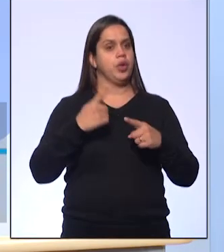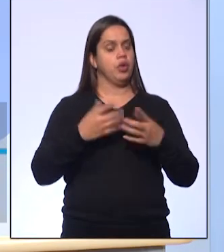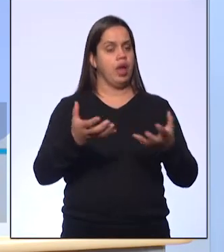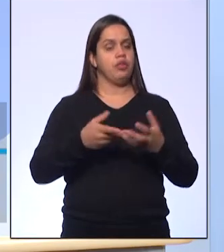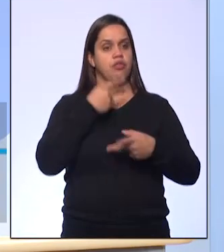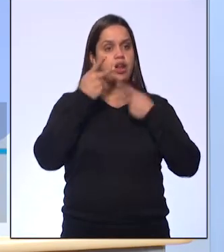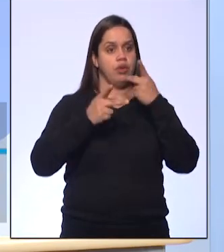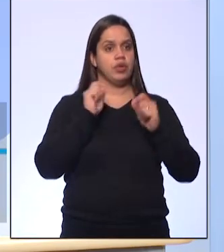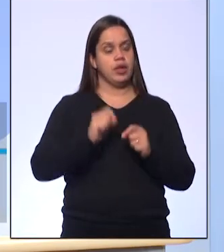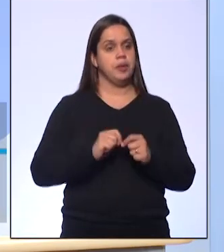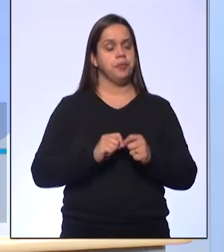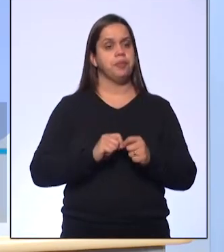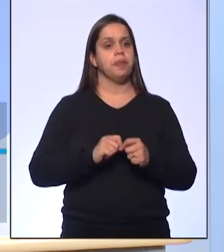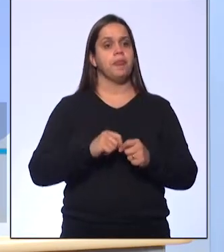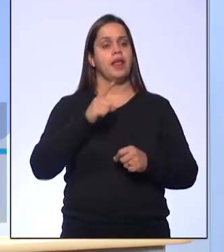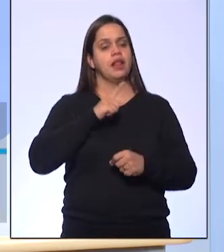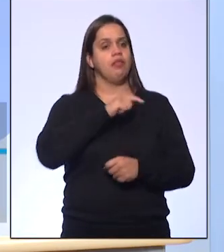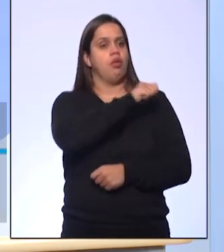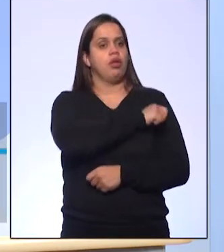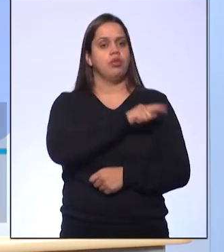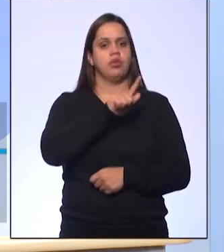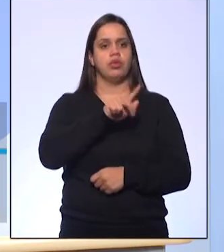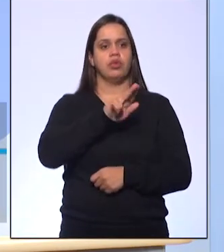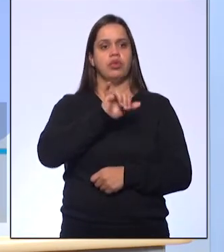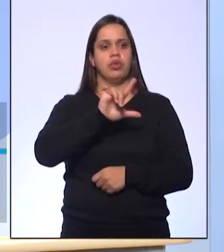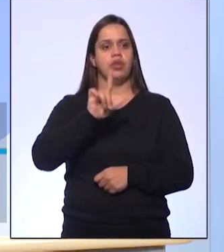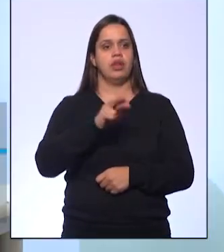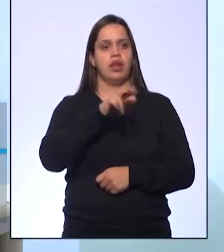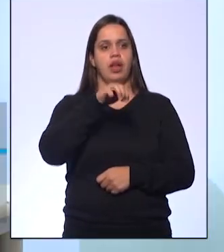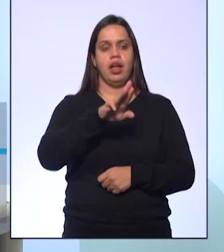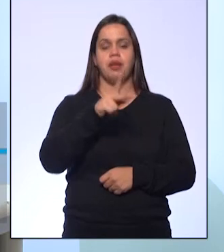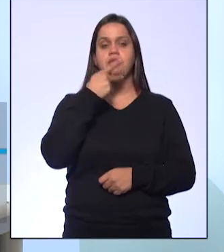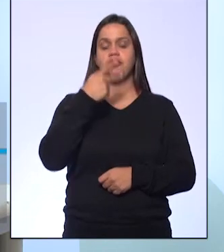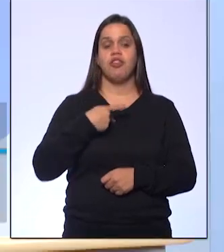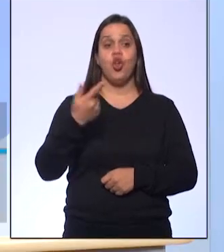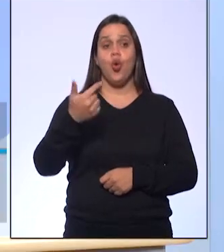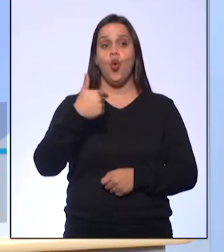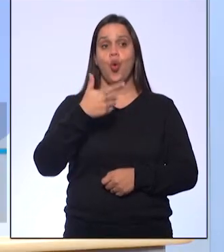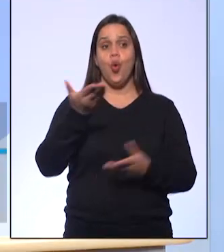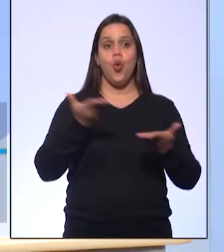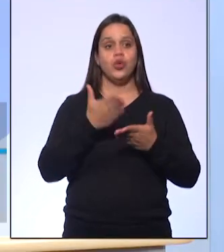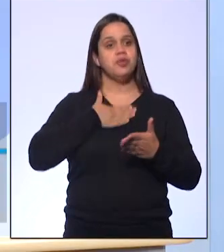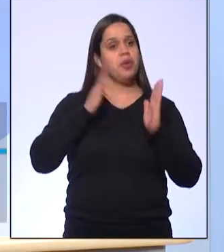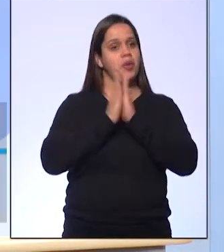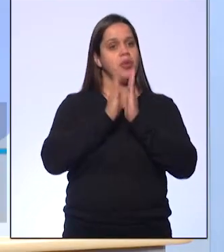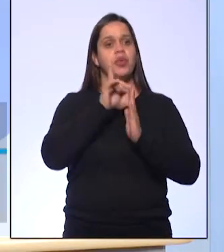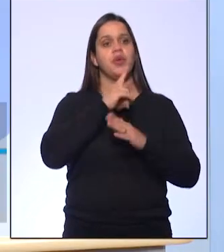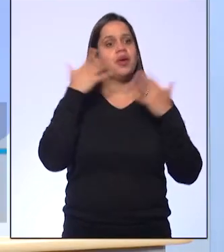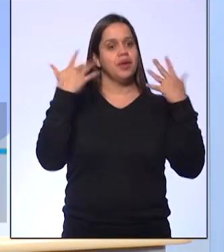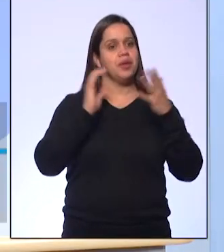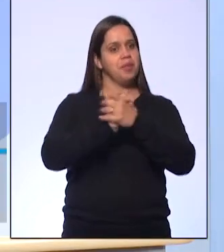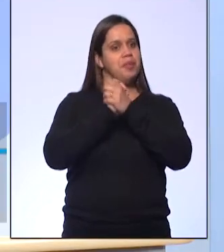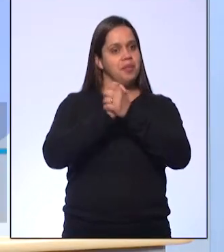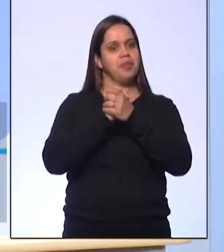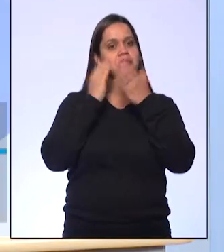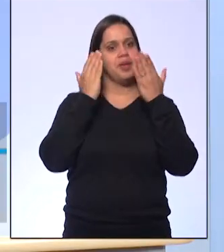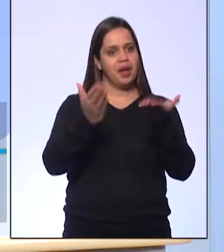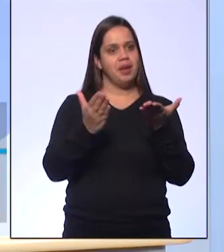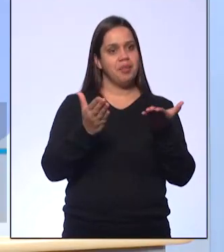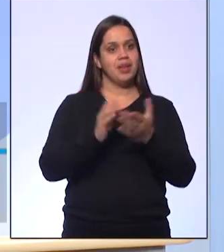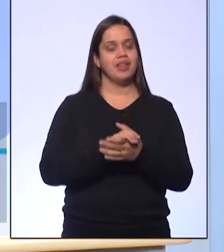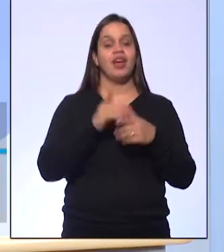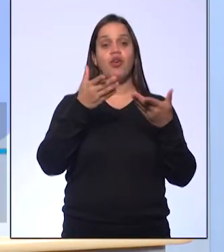colocando a resposta, um aluno, Guilherme, colocou que hoje é aniversário dele. Então, parabéns, Guilherme, muitos anos de vida para você.